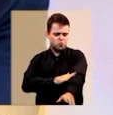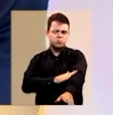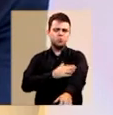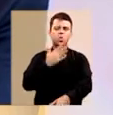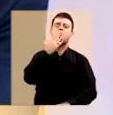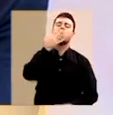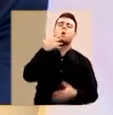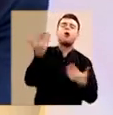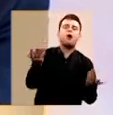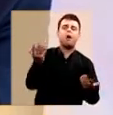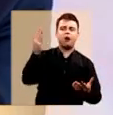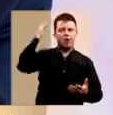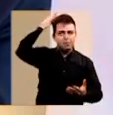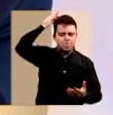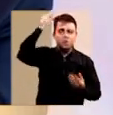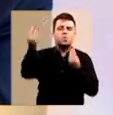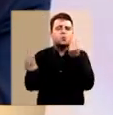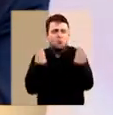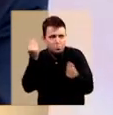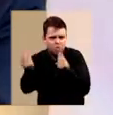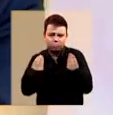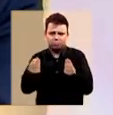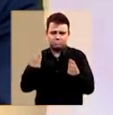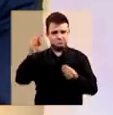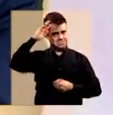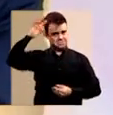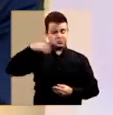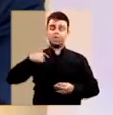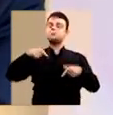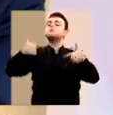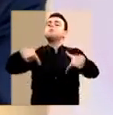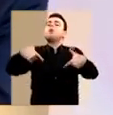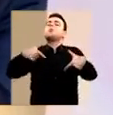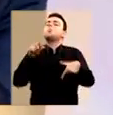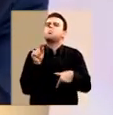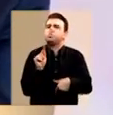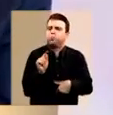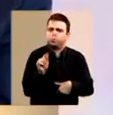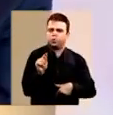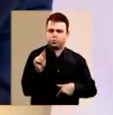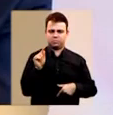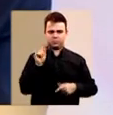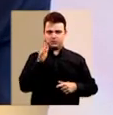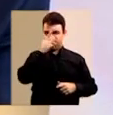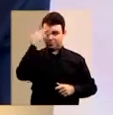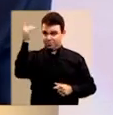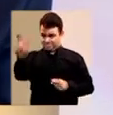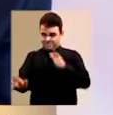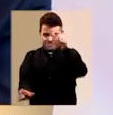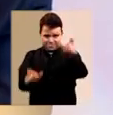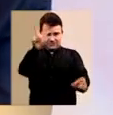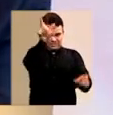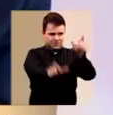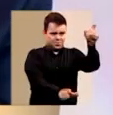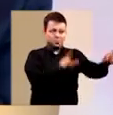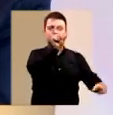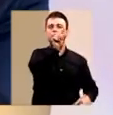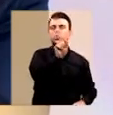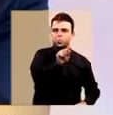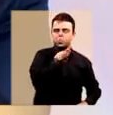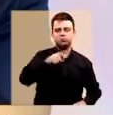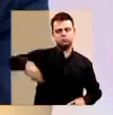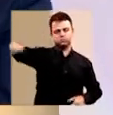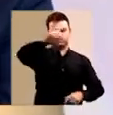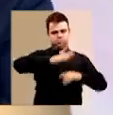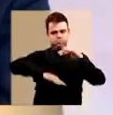que é a estrutura do cabelo? Né? Portanto, a pensar em mercado de trabalho é pensar que estes corpos que passaram por um processo de intelectualização